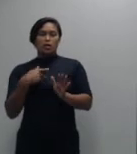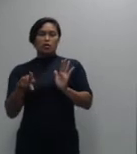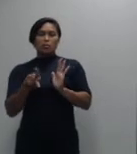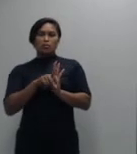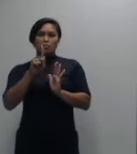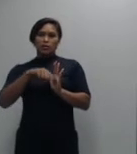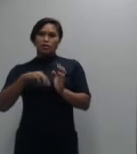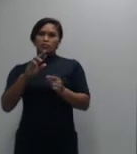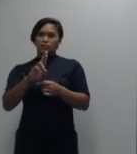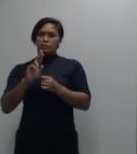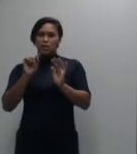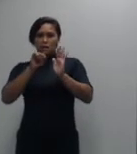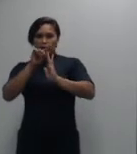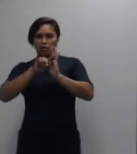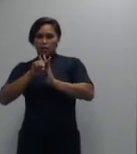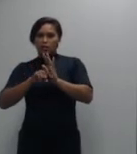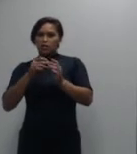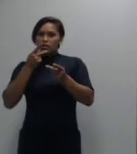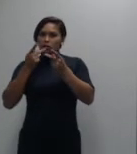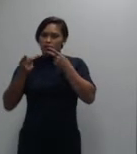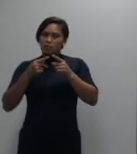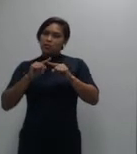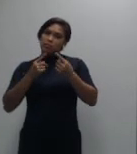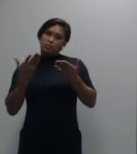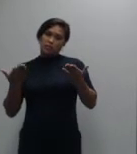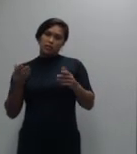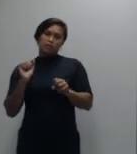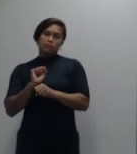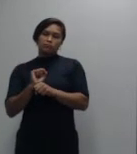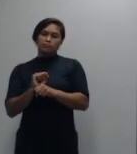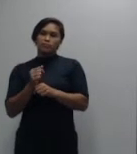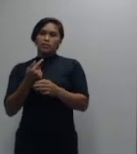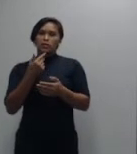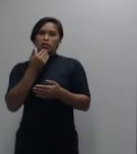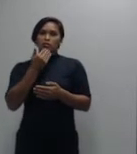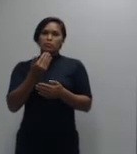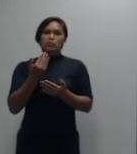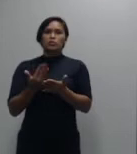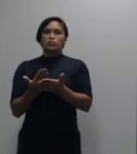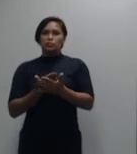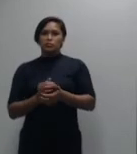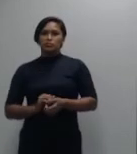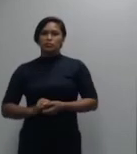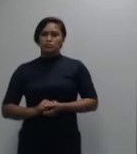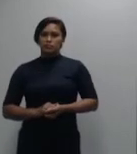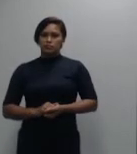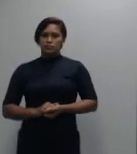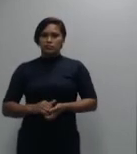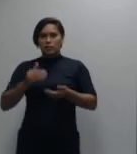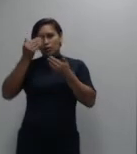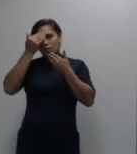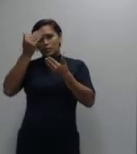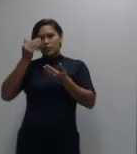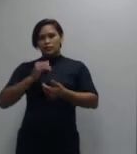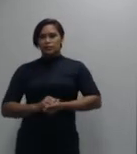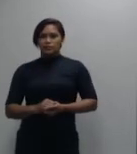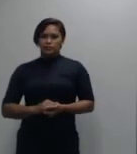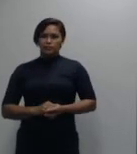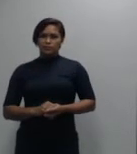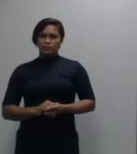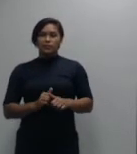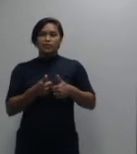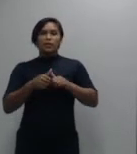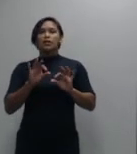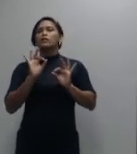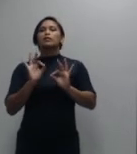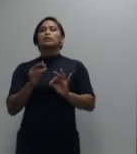regimental para analisar esses argumentos mas Aguardarei então pedido de vista de preferência agradeço a vossa excelência' Então